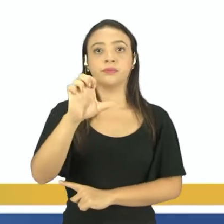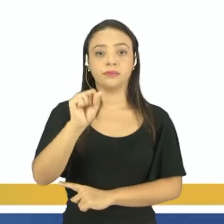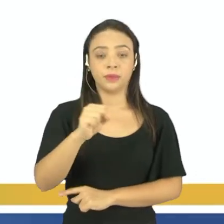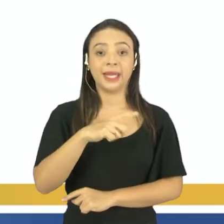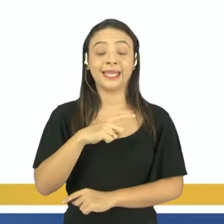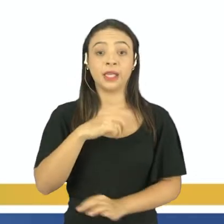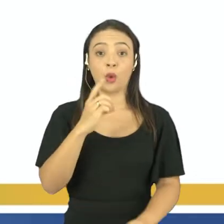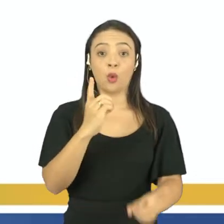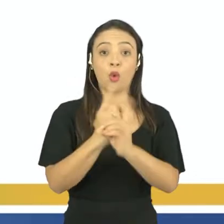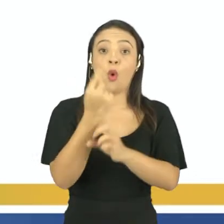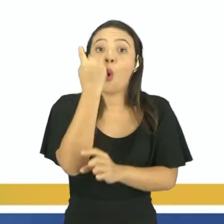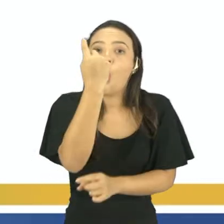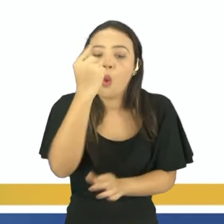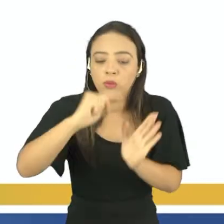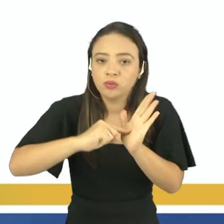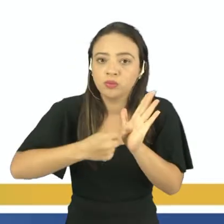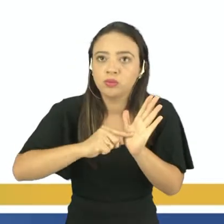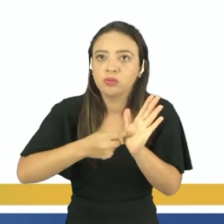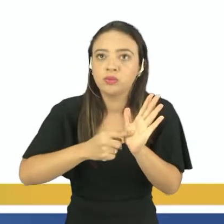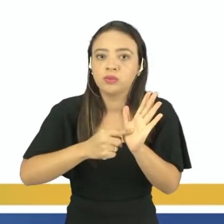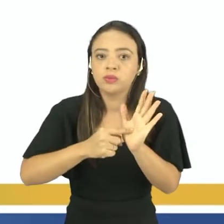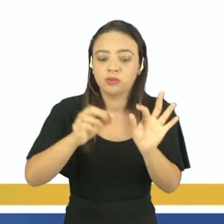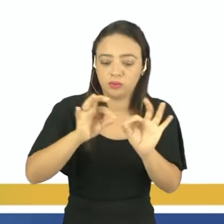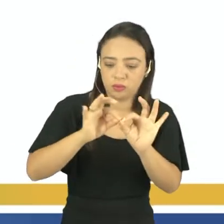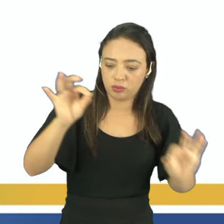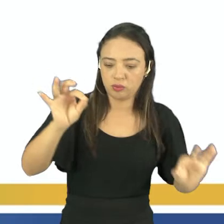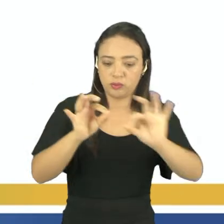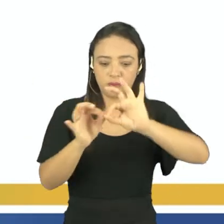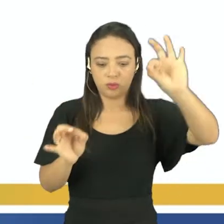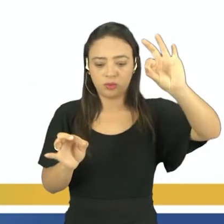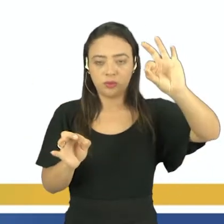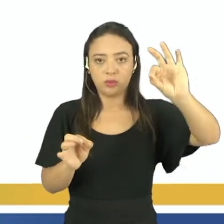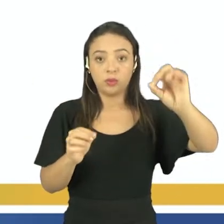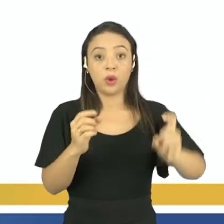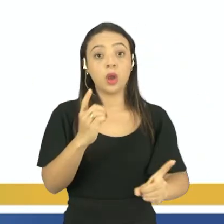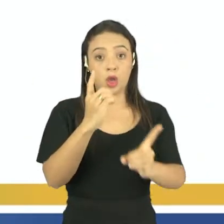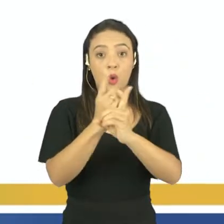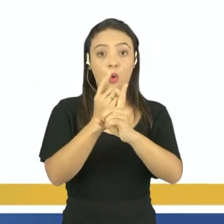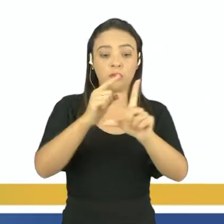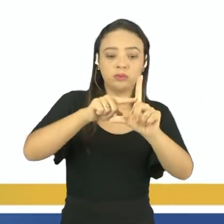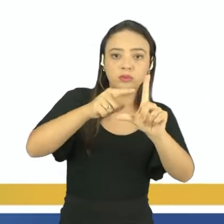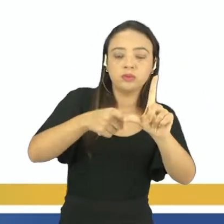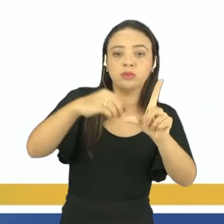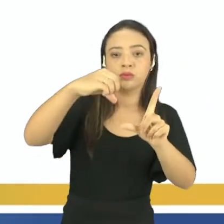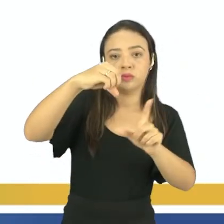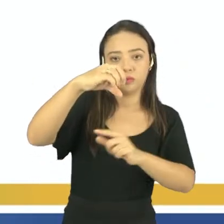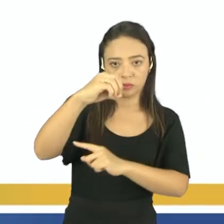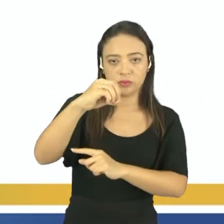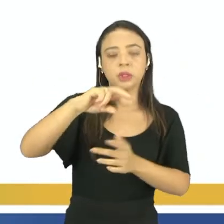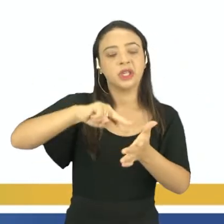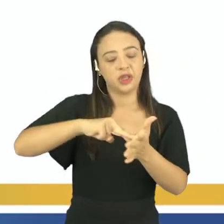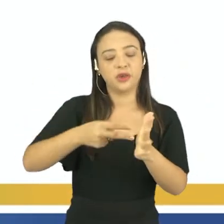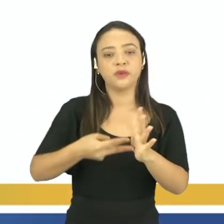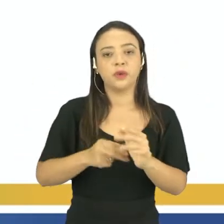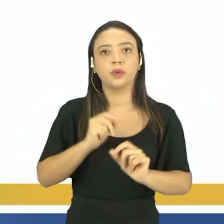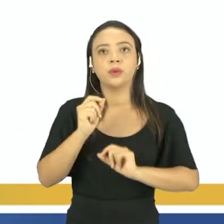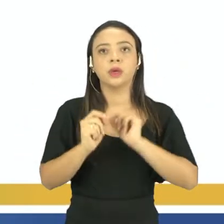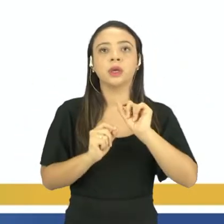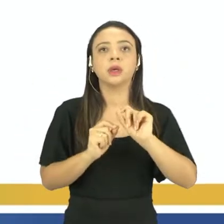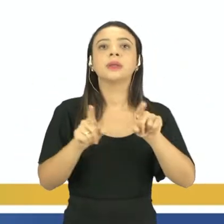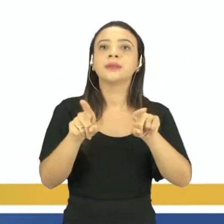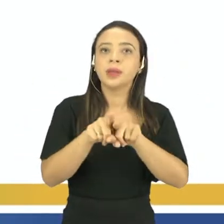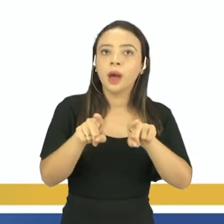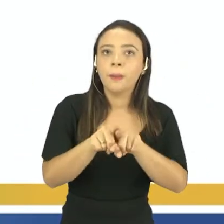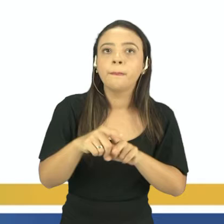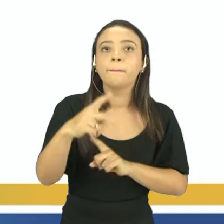nesse ponto elas formam, né, entre essas duas retas, um ângulo de 90 graus, então eu digo que essas retas, além de concorrentes,